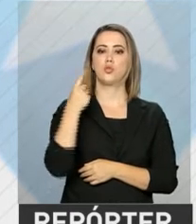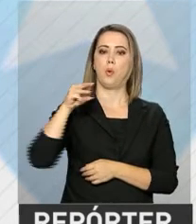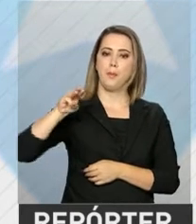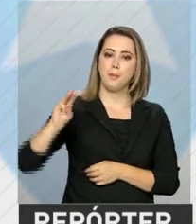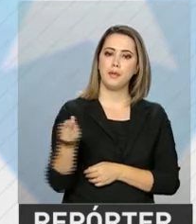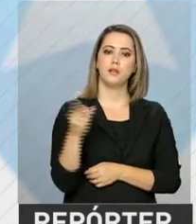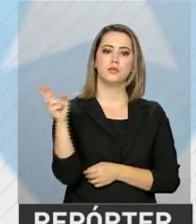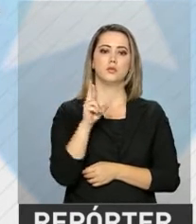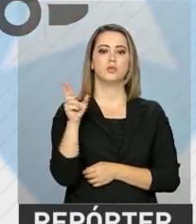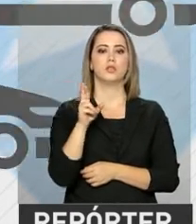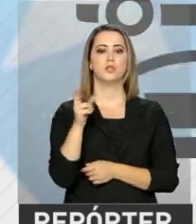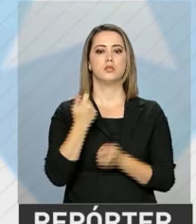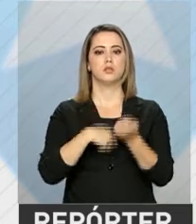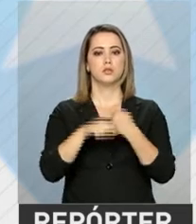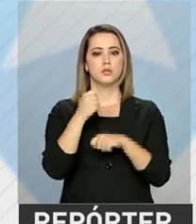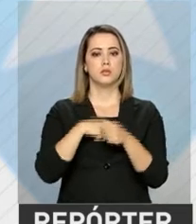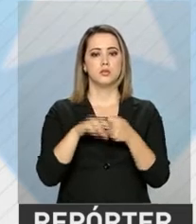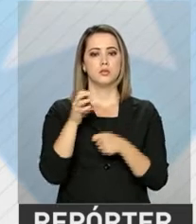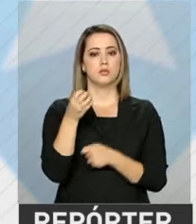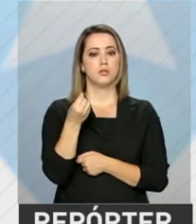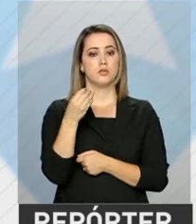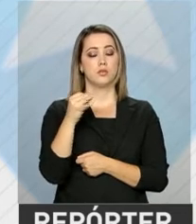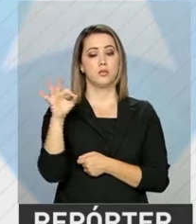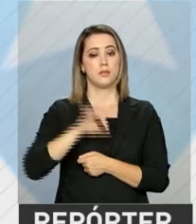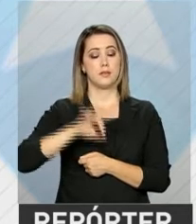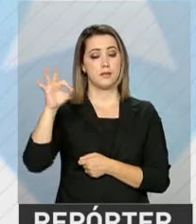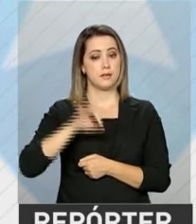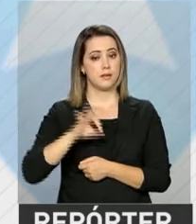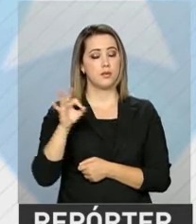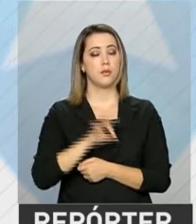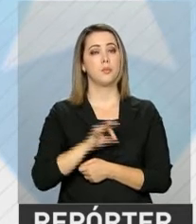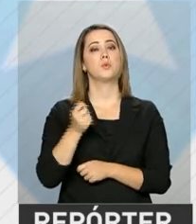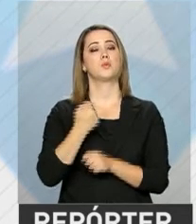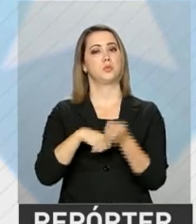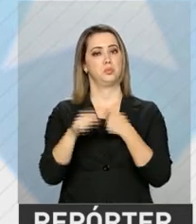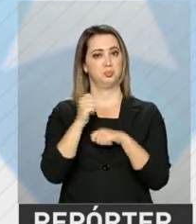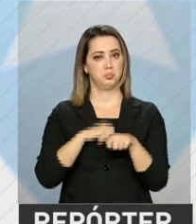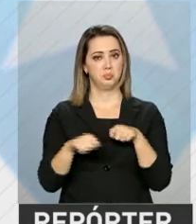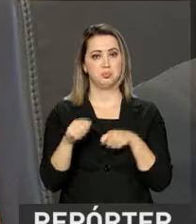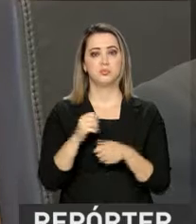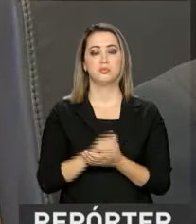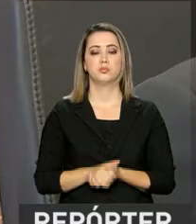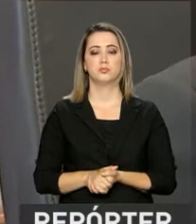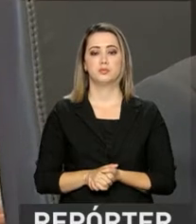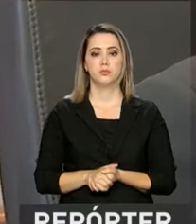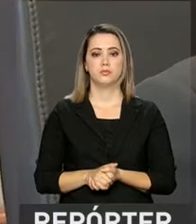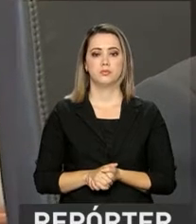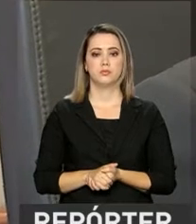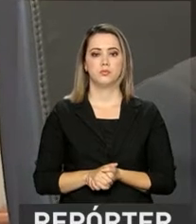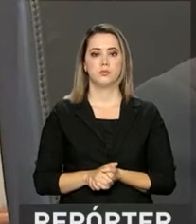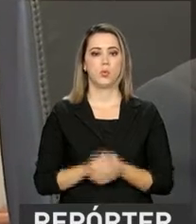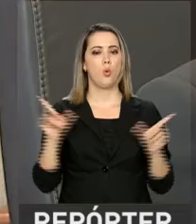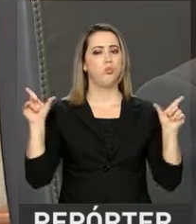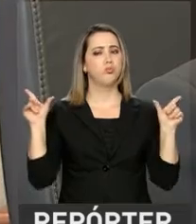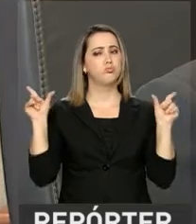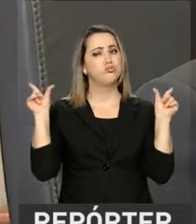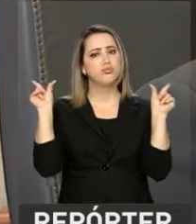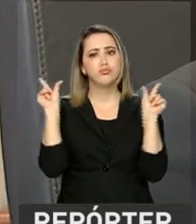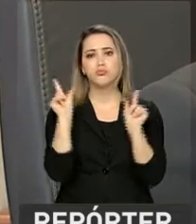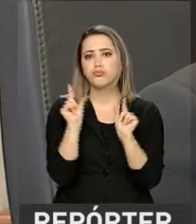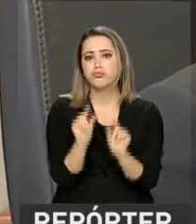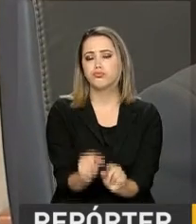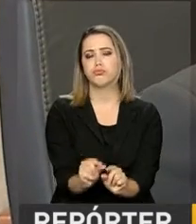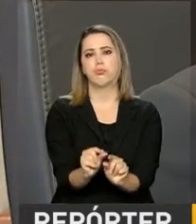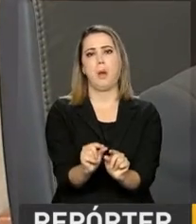reais uma economia de 60% para os cofres públicos se desonera de uma série de